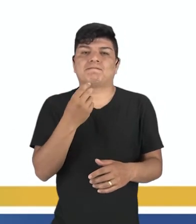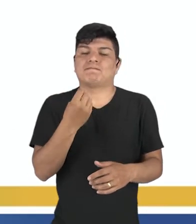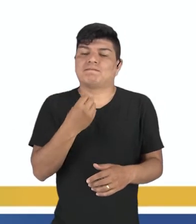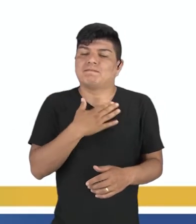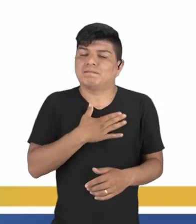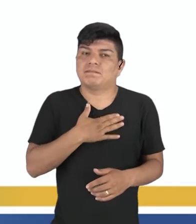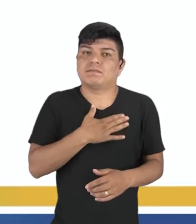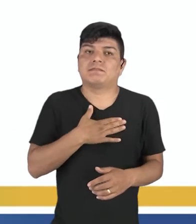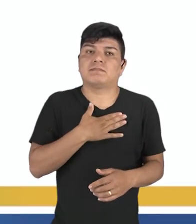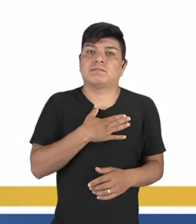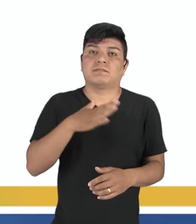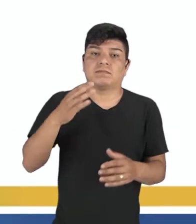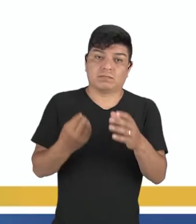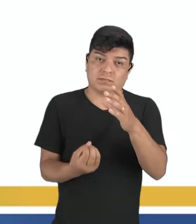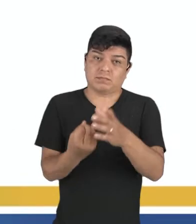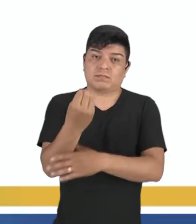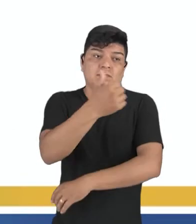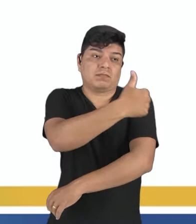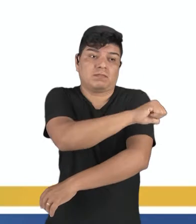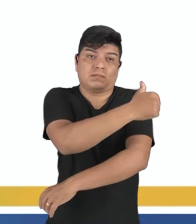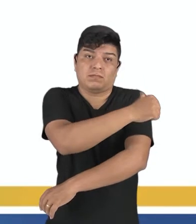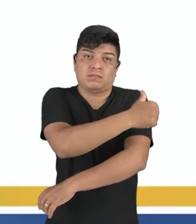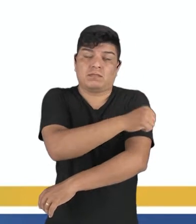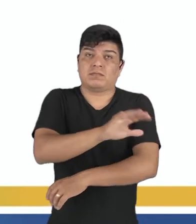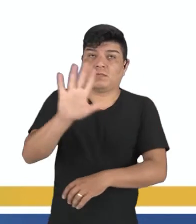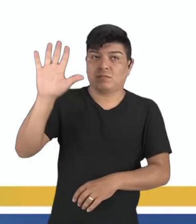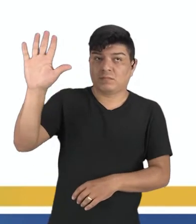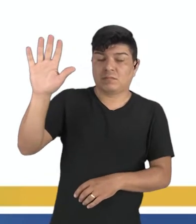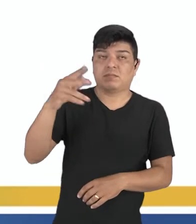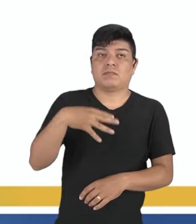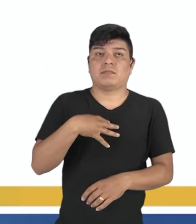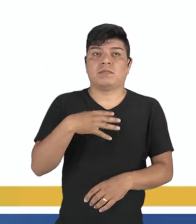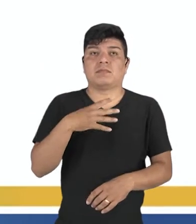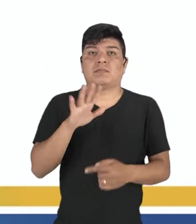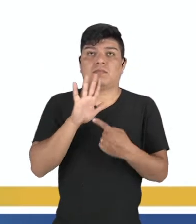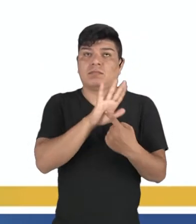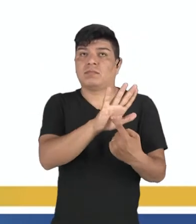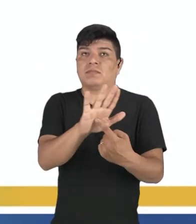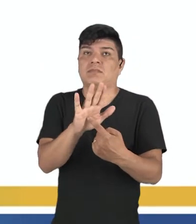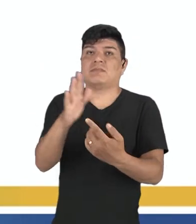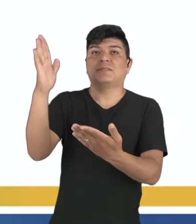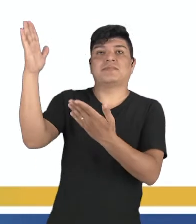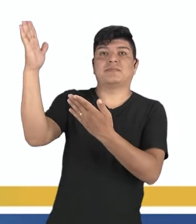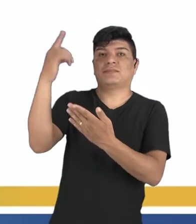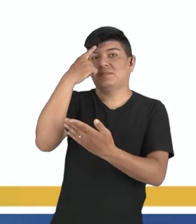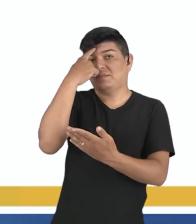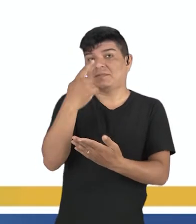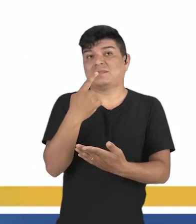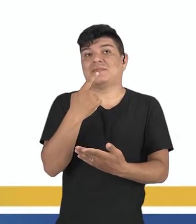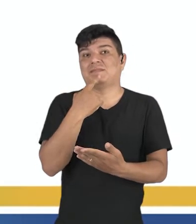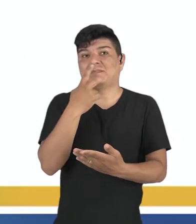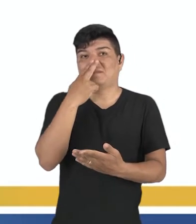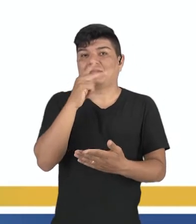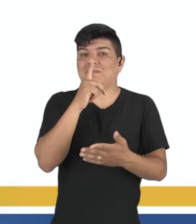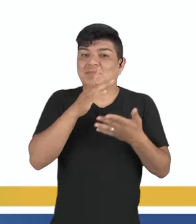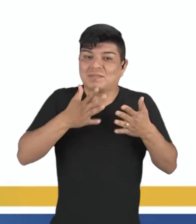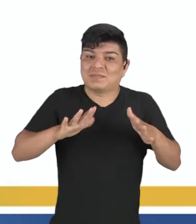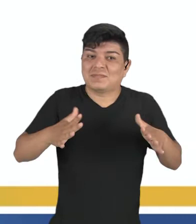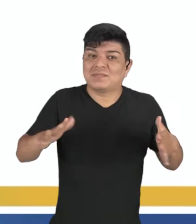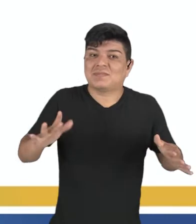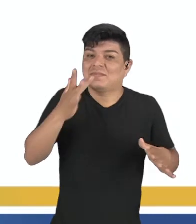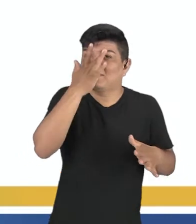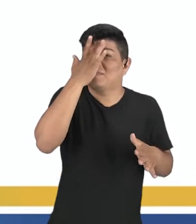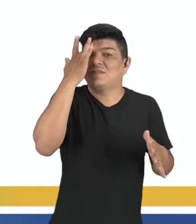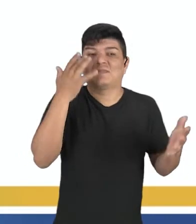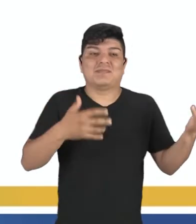no Rio de Janeiro, na cidade do Rio de Janeiro, e aí a gente vê essa representação, lá atrás a gente vê a praia, o Pão de Açúcar e as